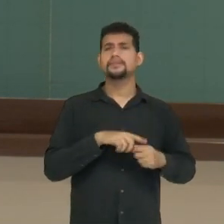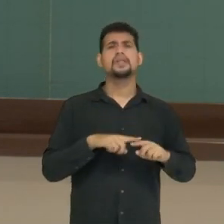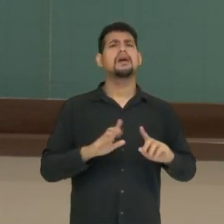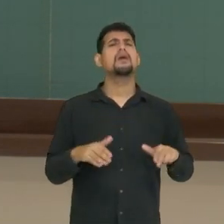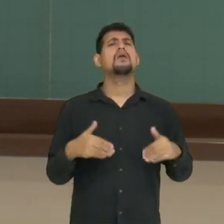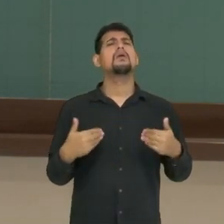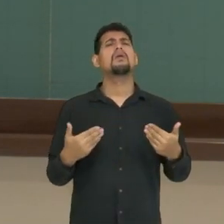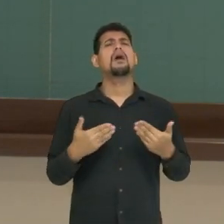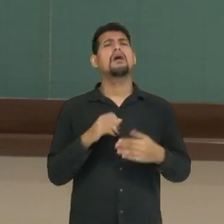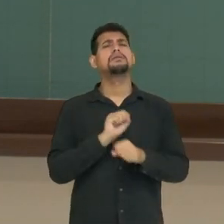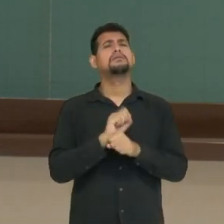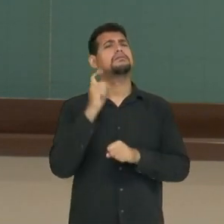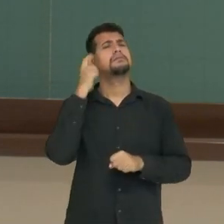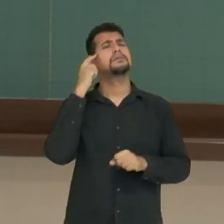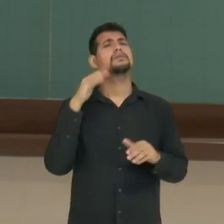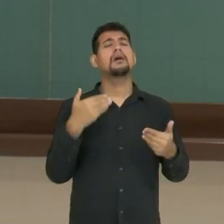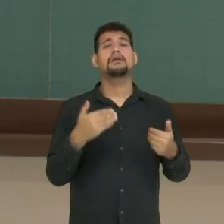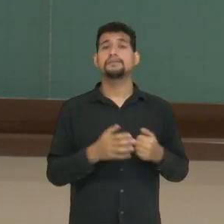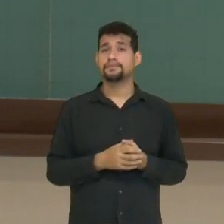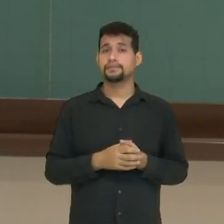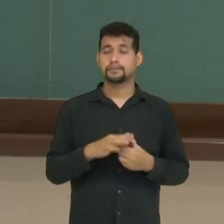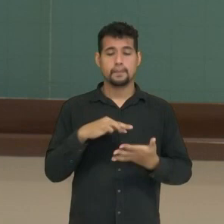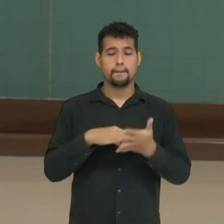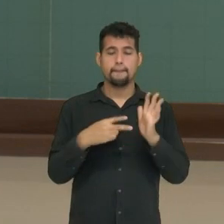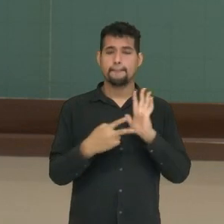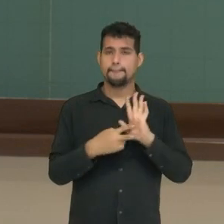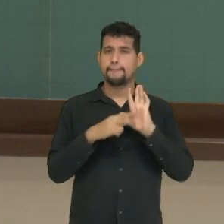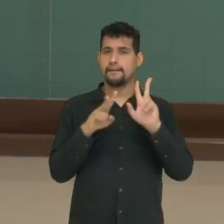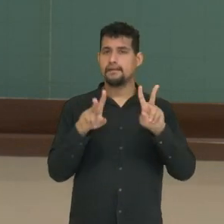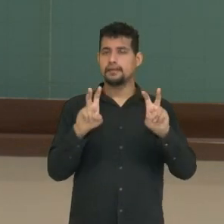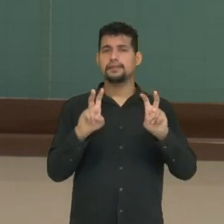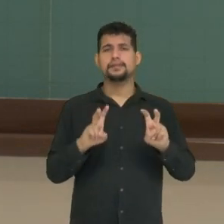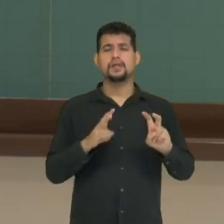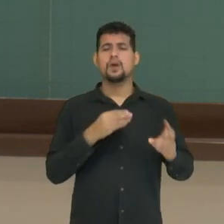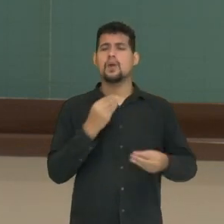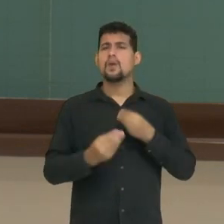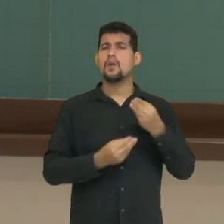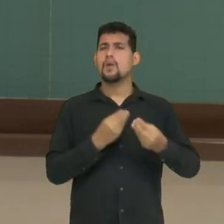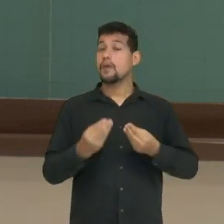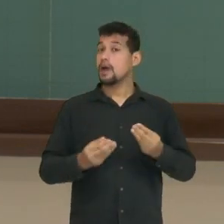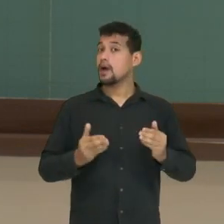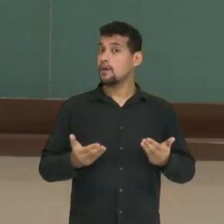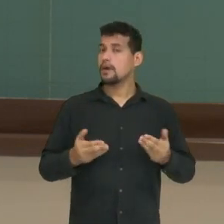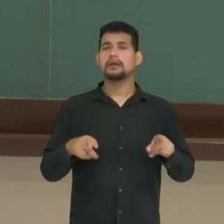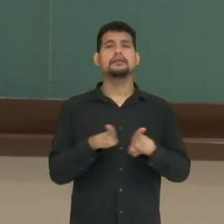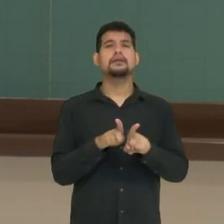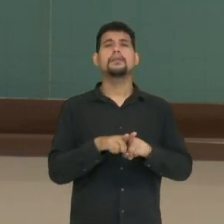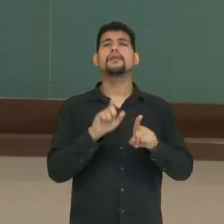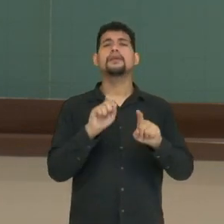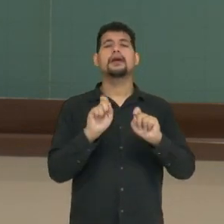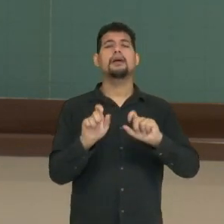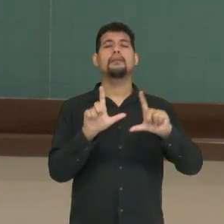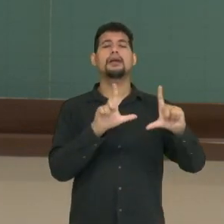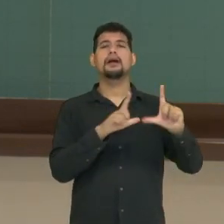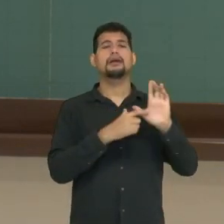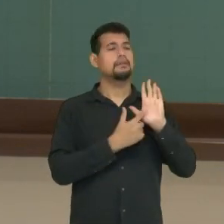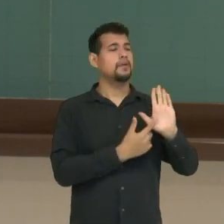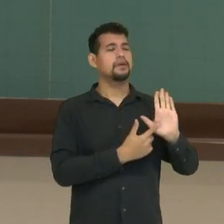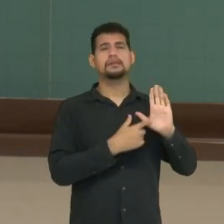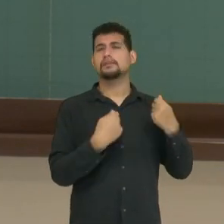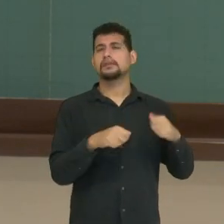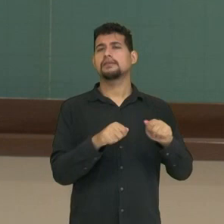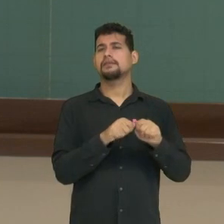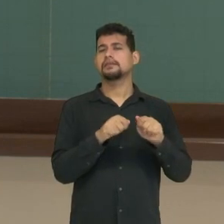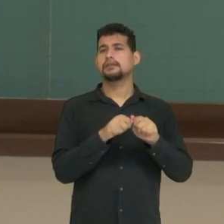é a reflexão? Reflexão é sobre como é atualmente e o que a placa pressupõe que você deve